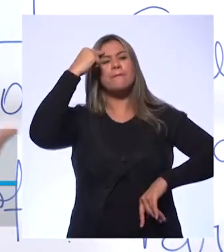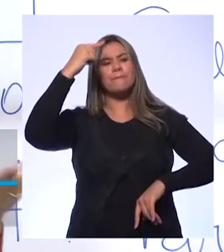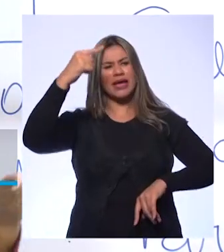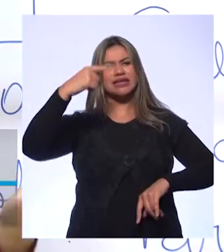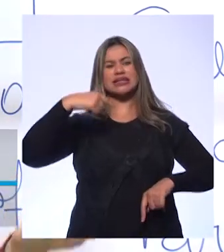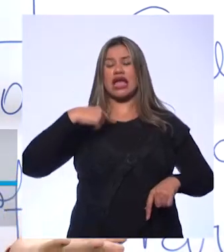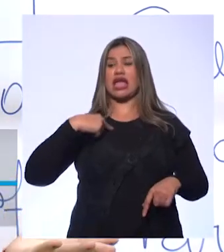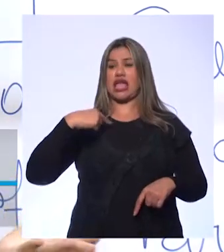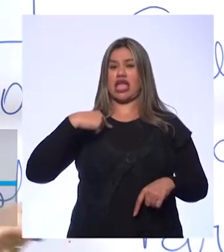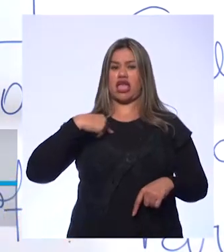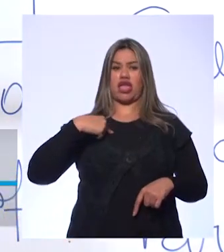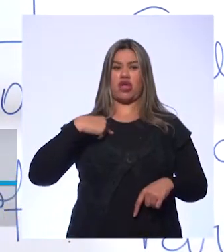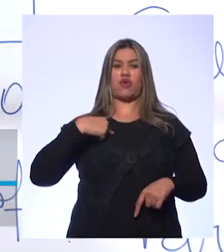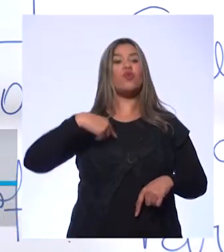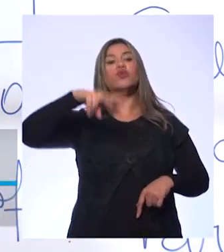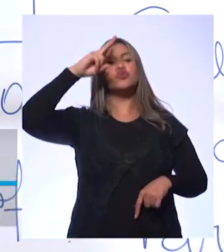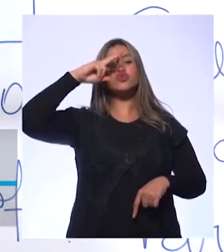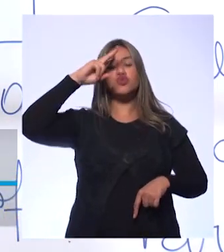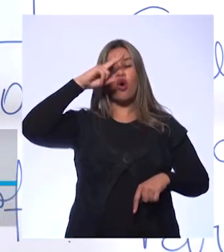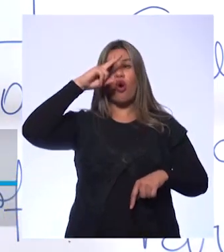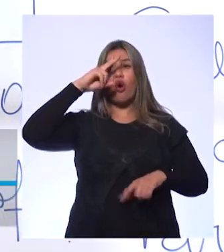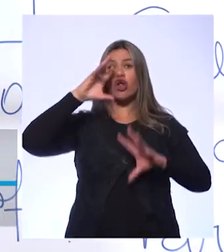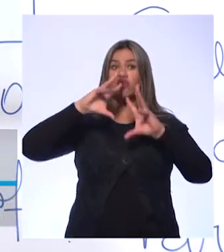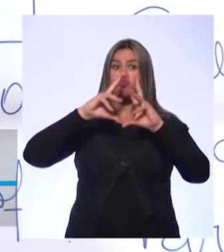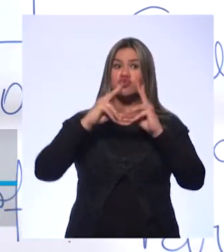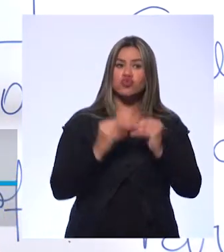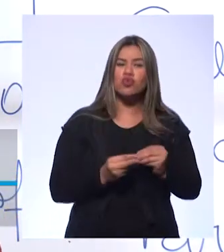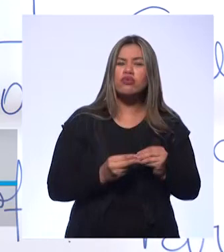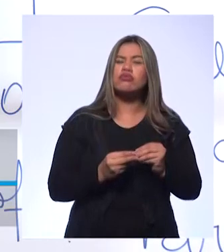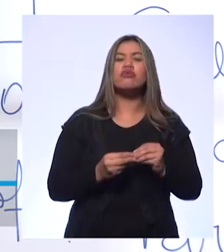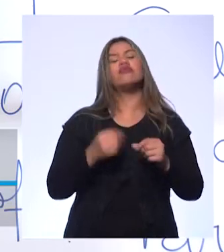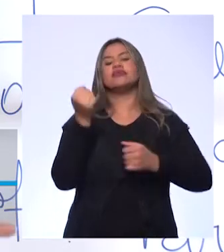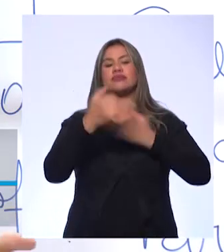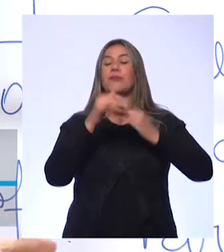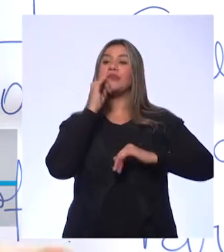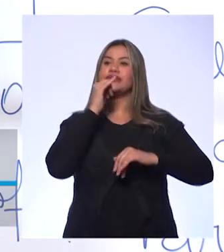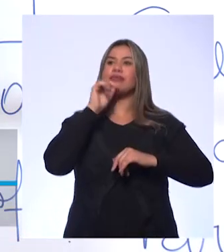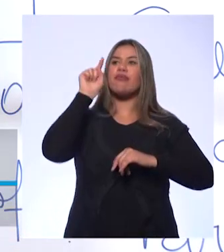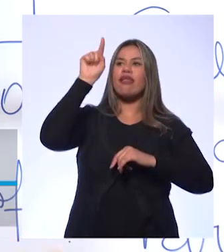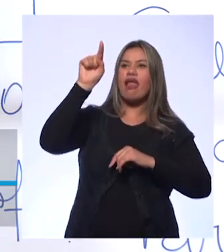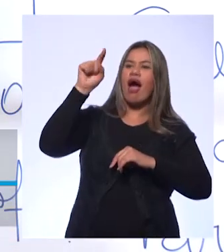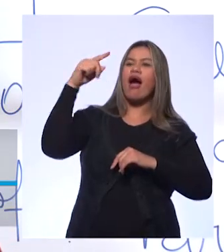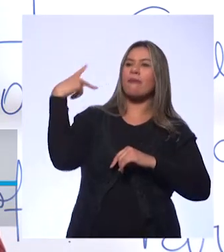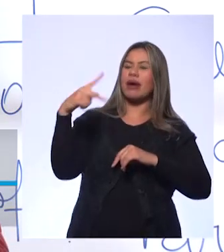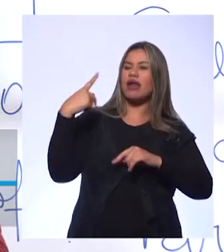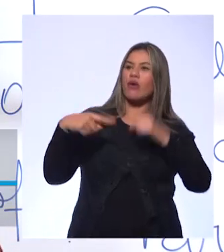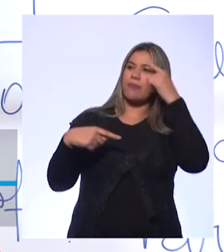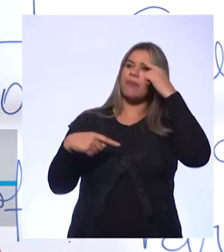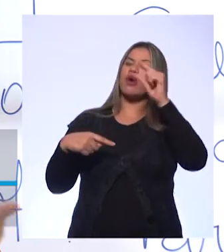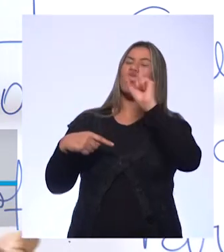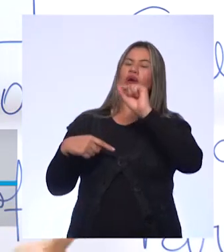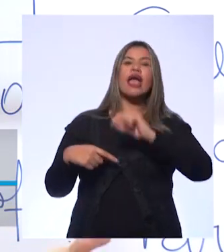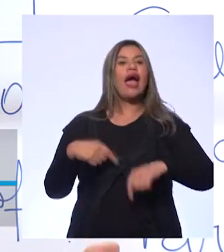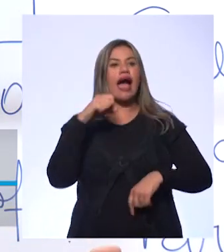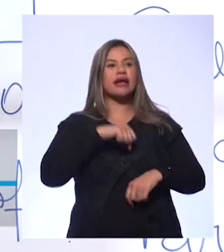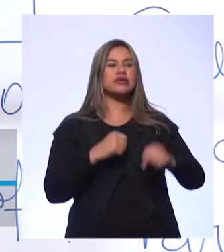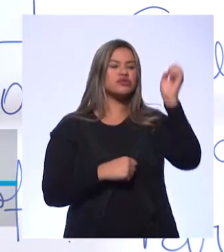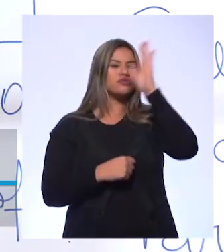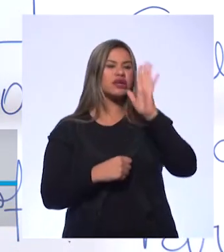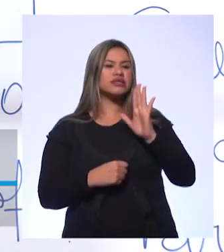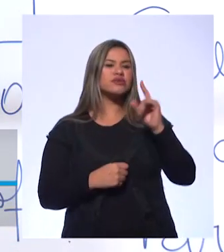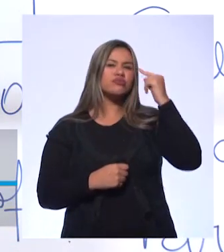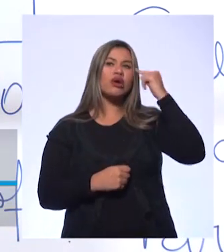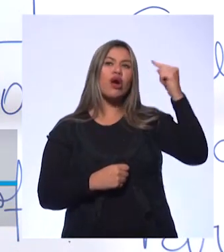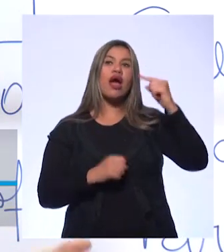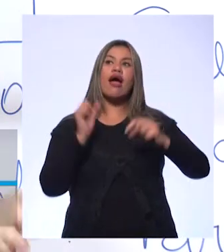falar para vocês qual é a versão correta até porque não fiz a pesquisa então eu apresento as versões que são estudadas pelos